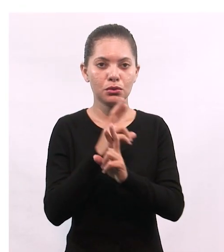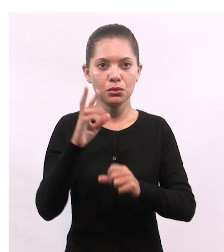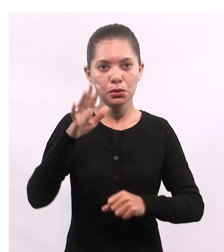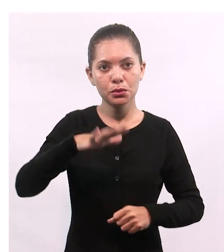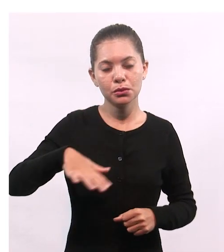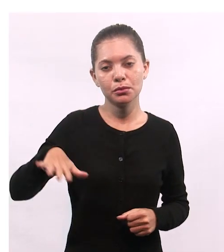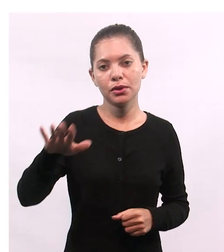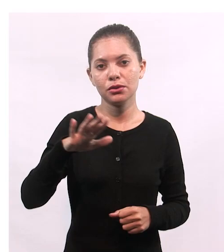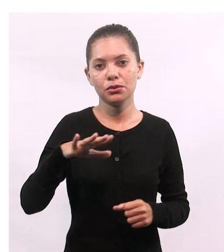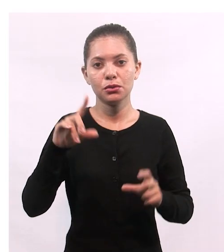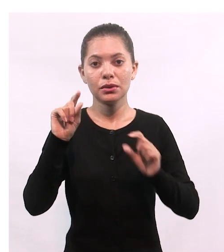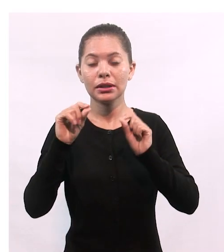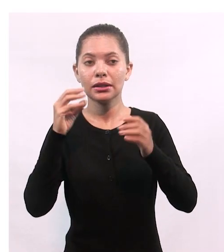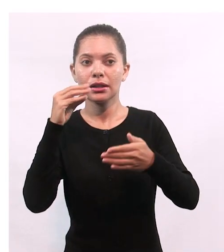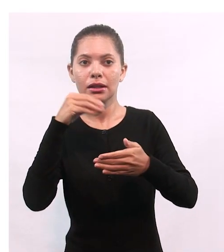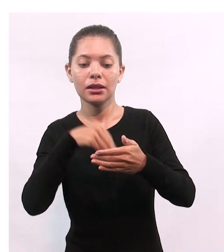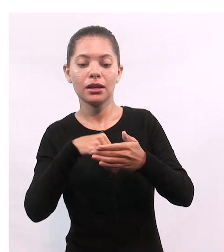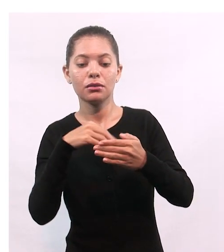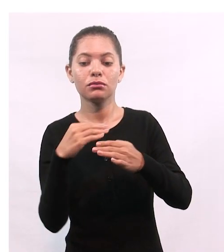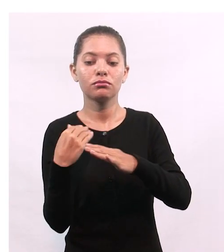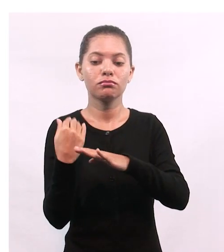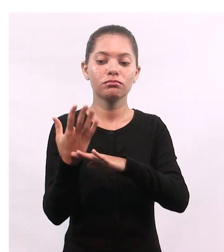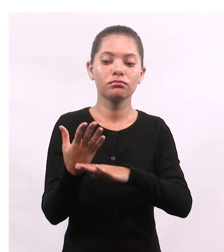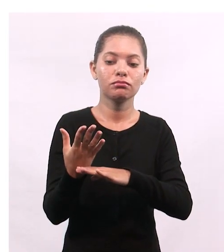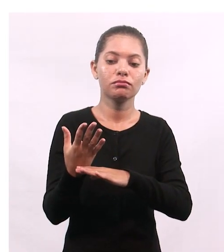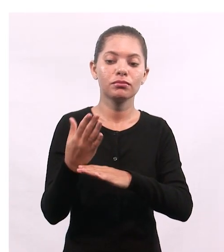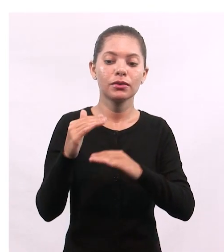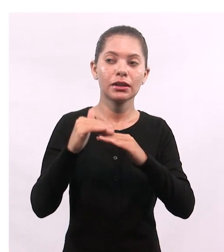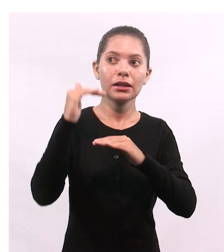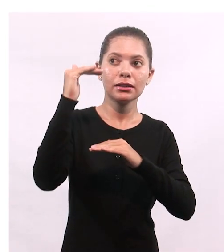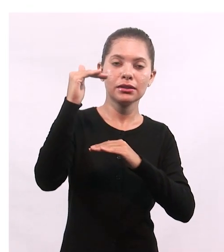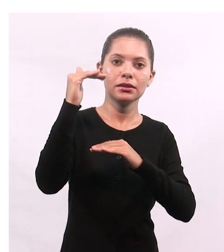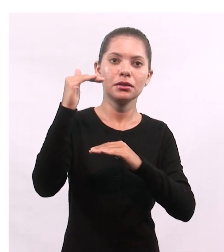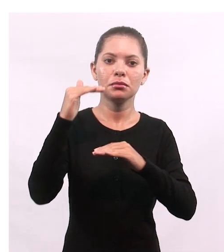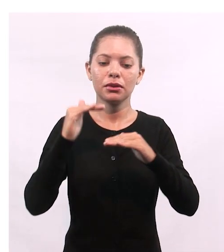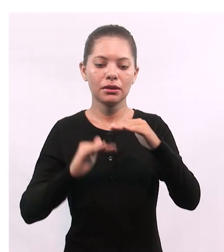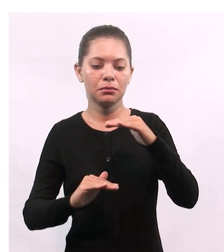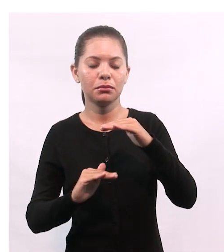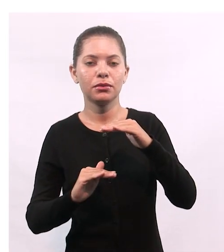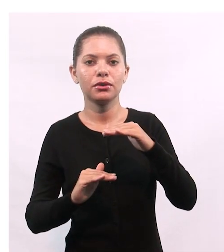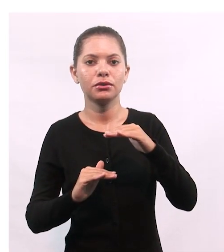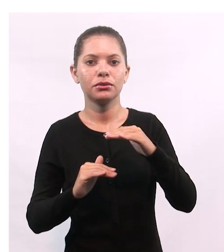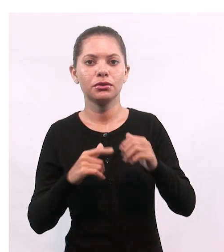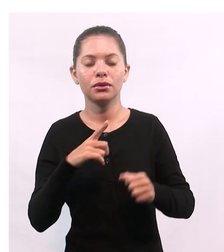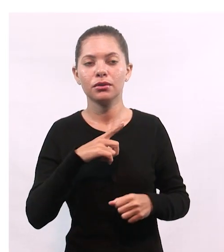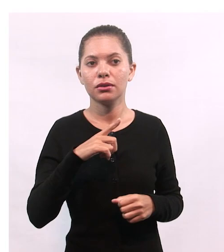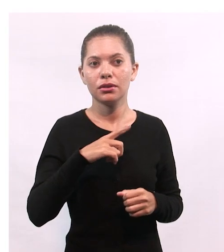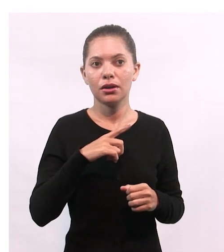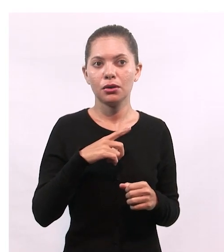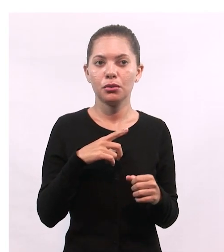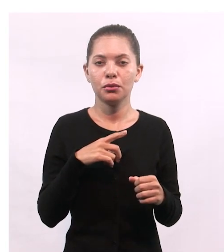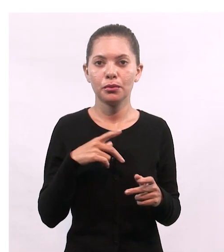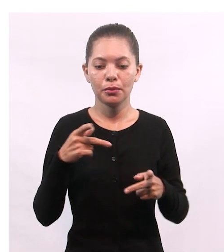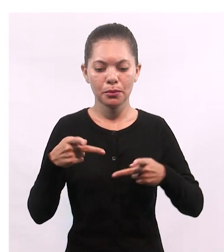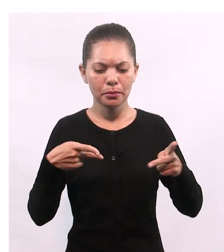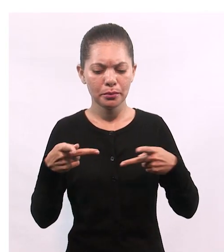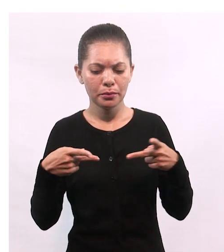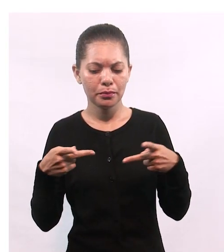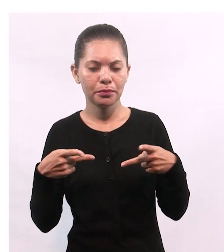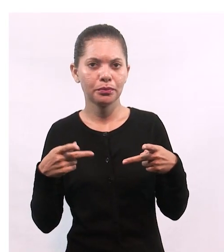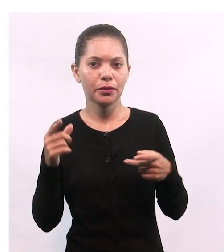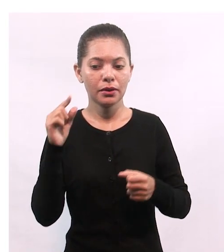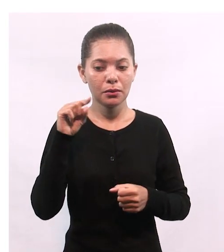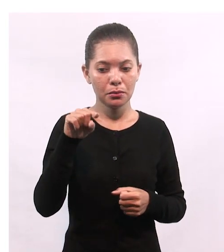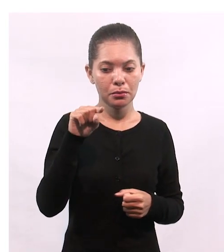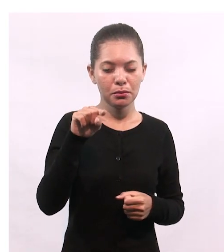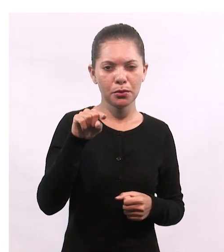espaciais. O que está dentro, o que está fora, o que está em cima, o que está embaixo. Então, se eu tenho um plano, nesse plano eu